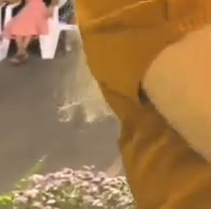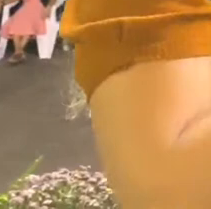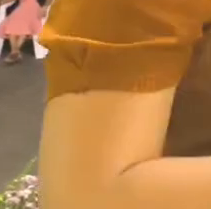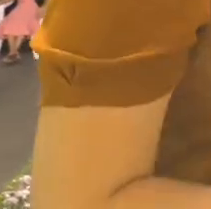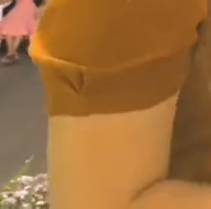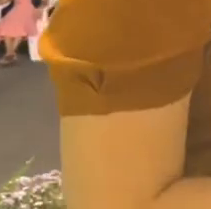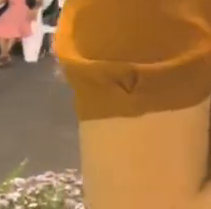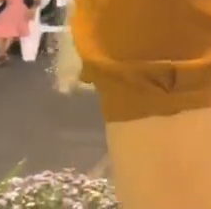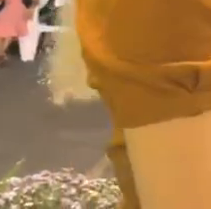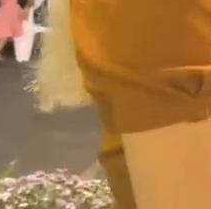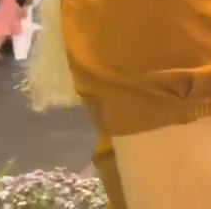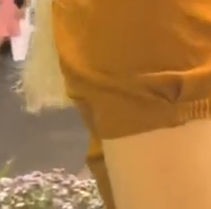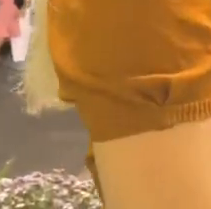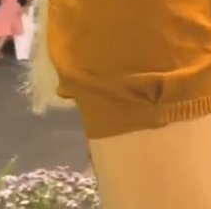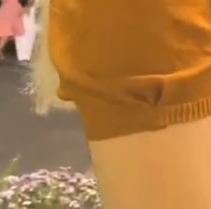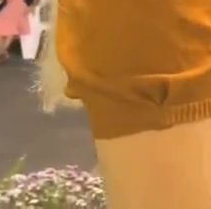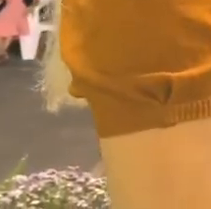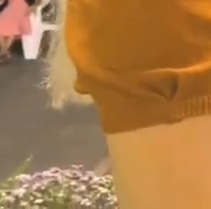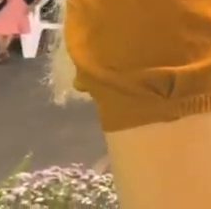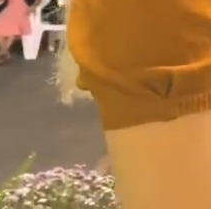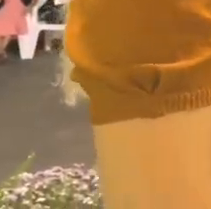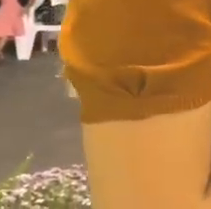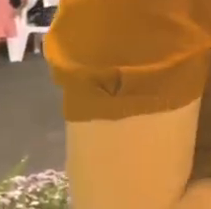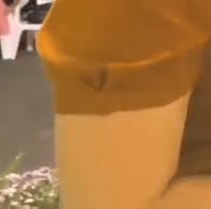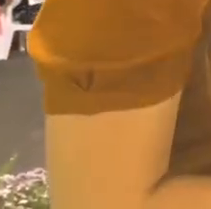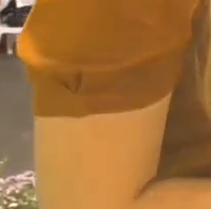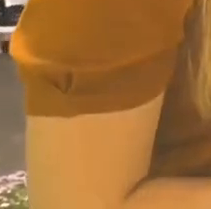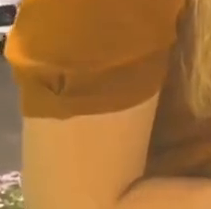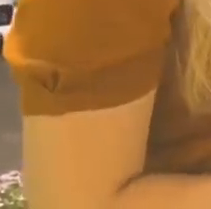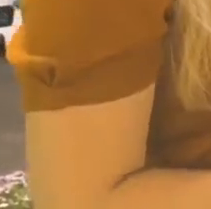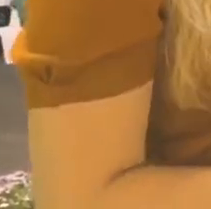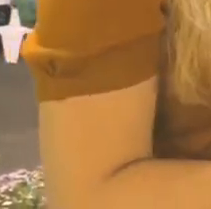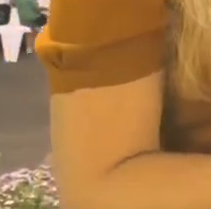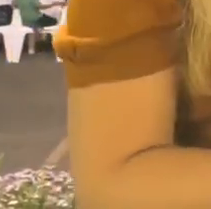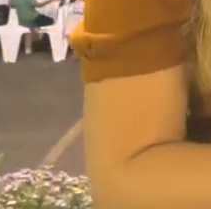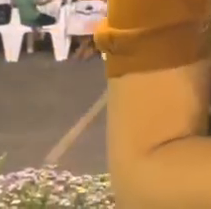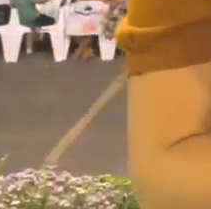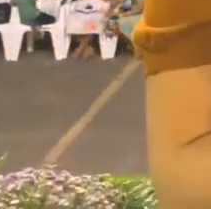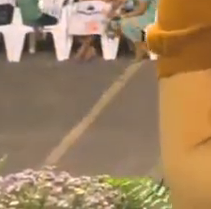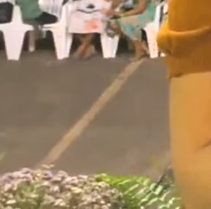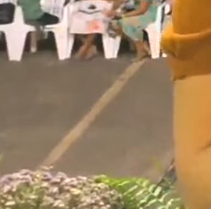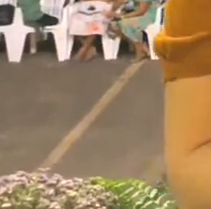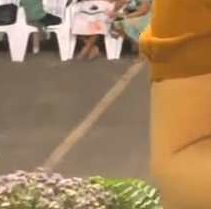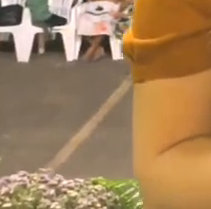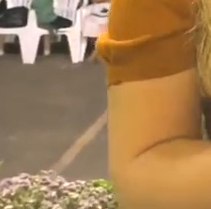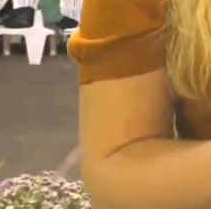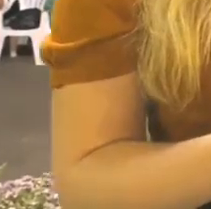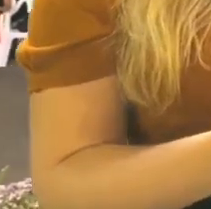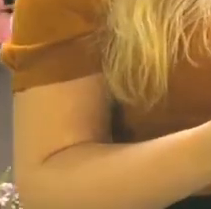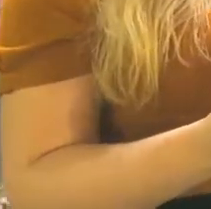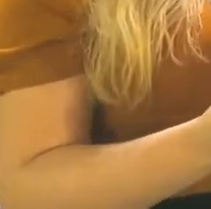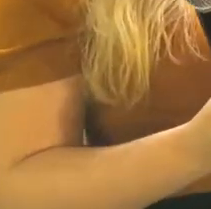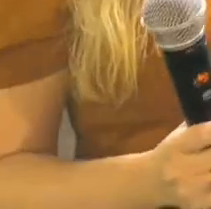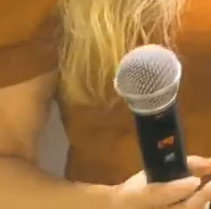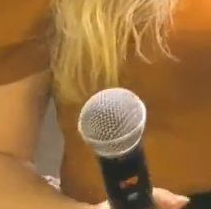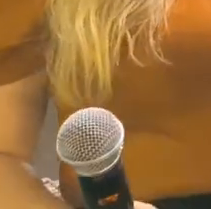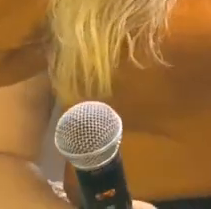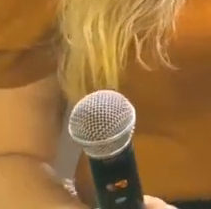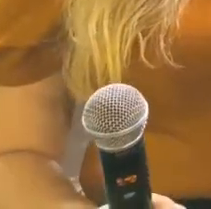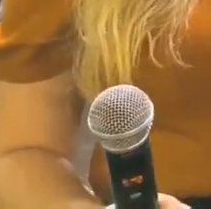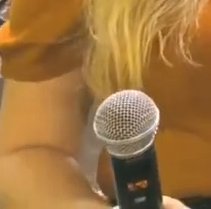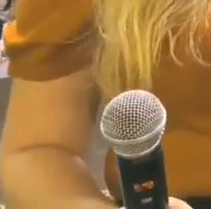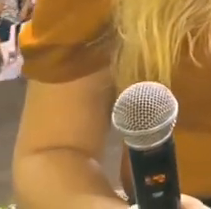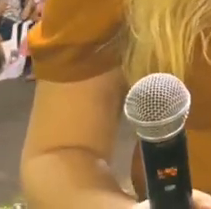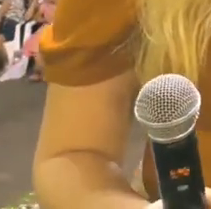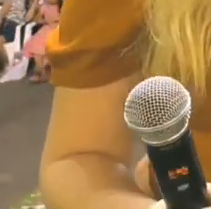de pessoas que afastadas e diz assim você precisa ouvir o que Deus tem para falar para você hoje vem ouvir